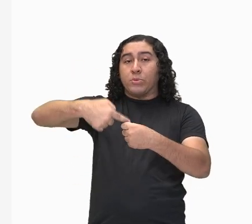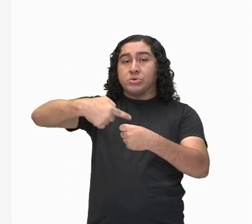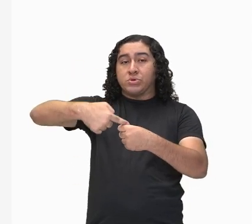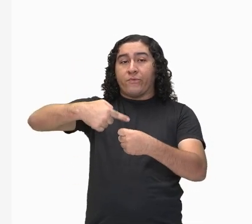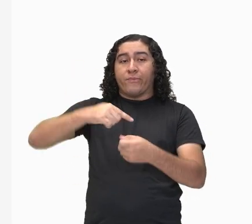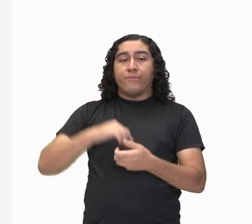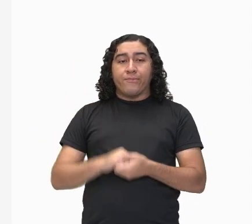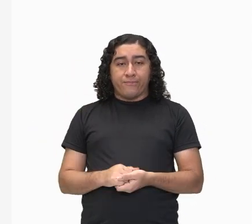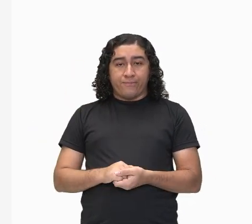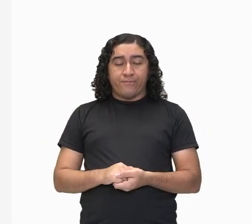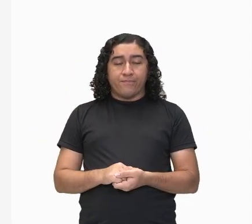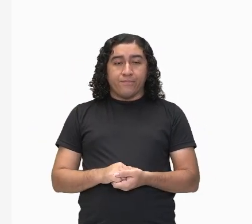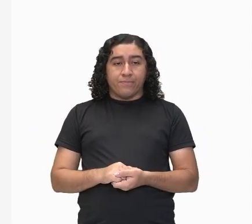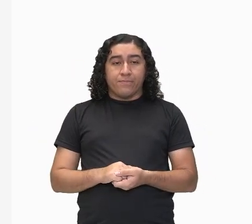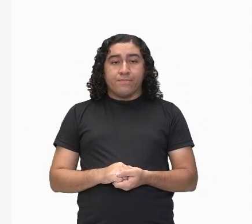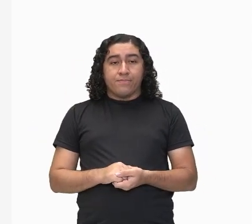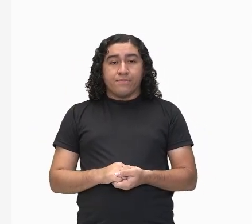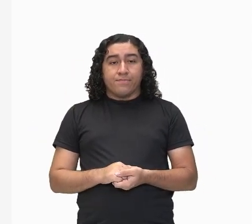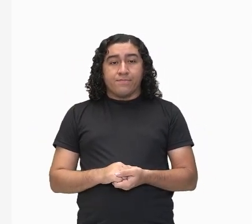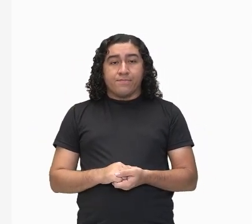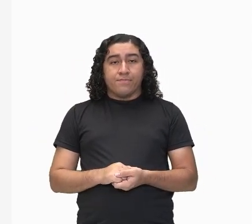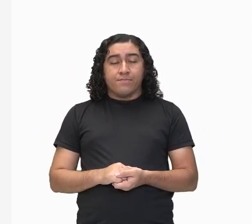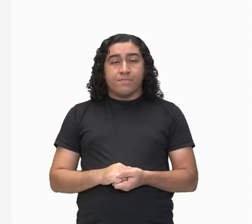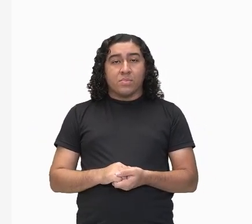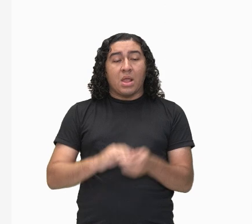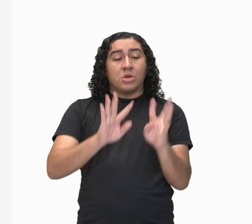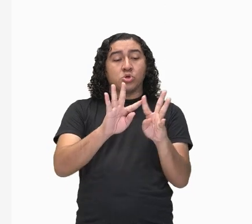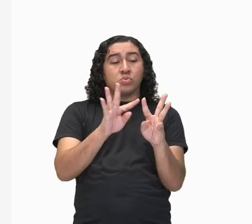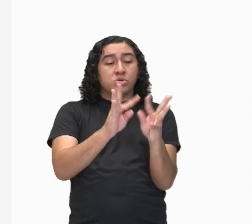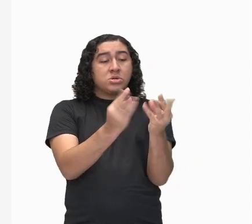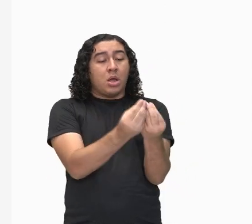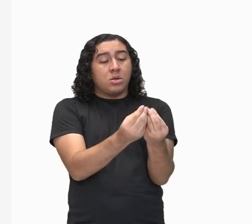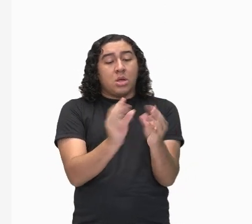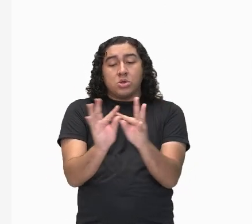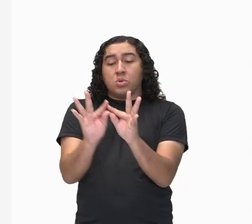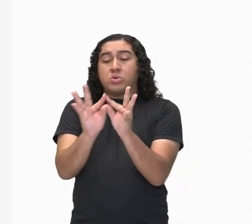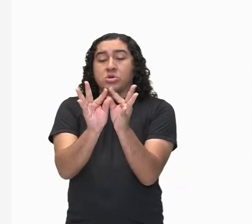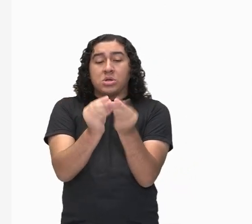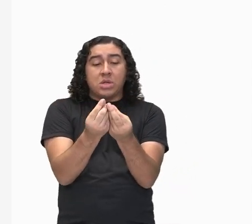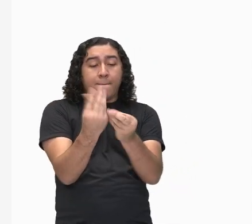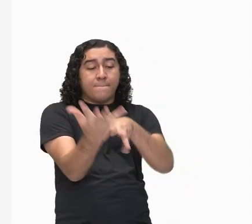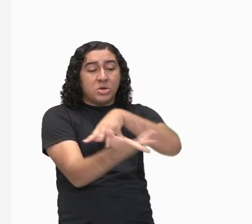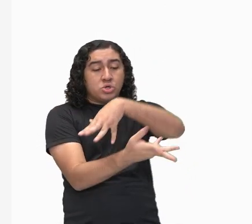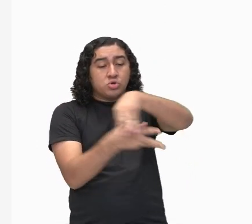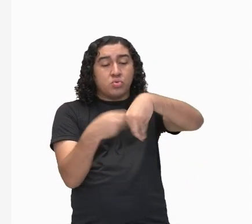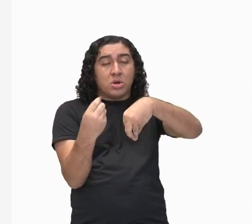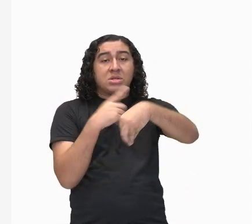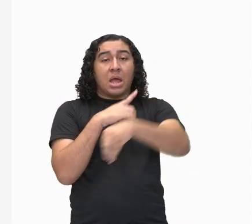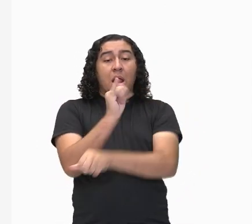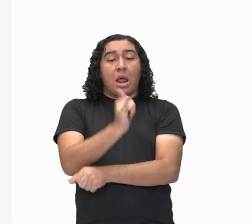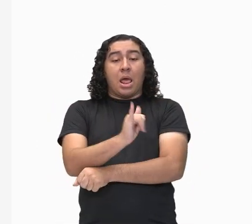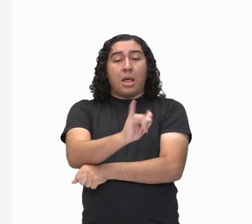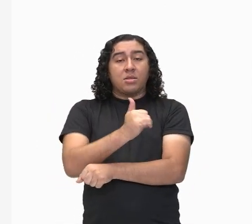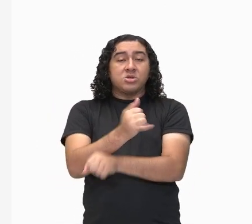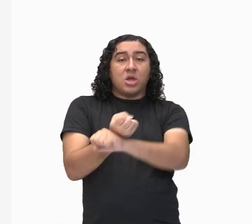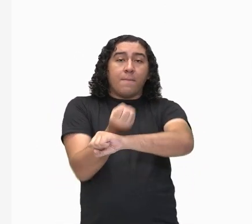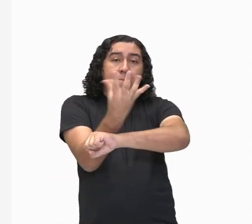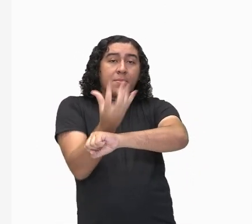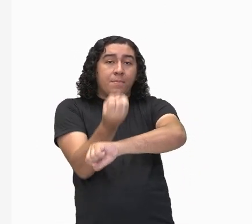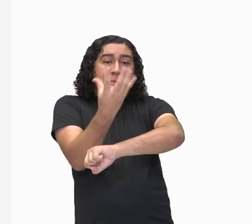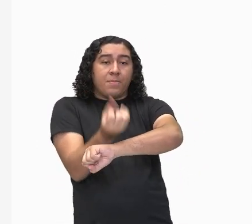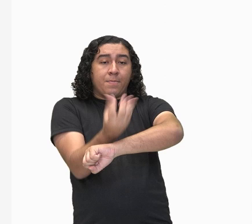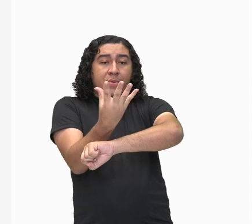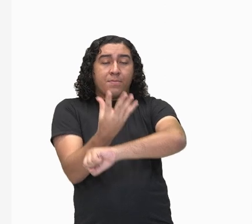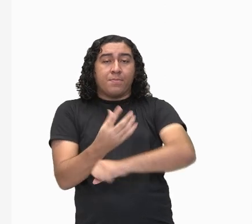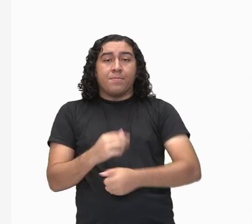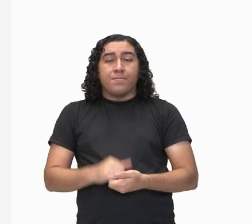combustíveis, as reações elas liberam, né? Então são reações que liberam ali uma grande quantidade de energia